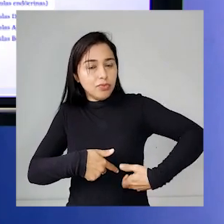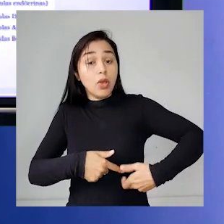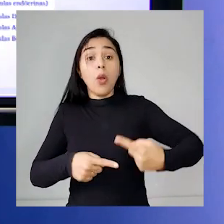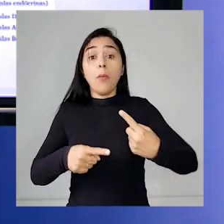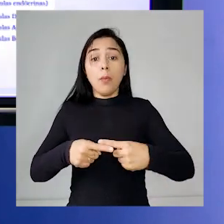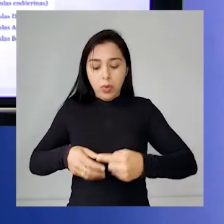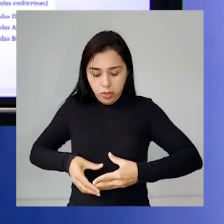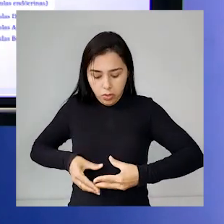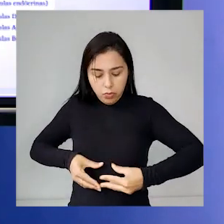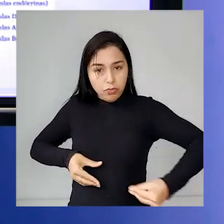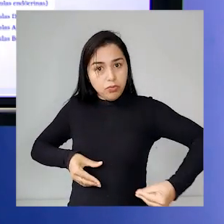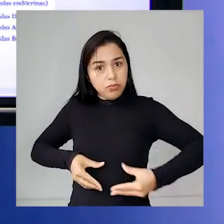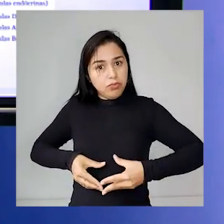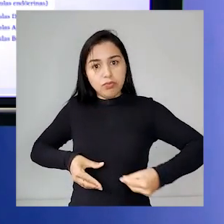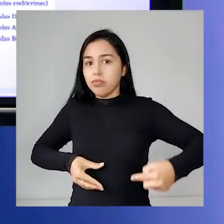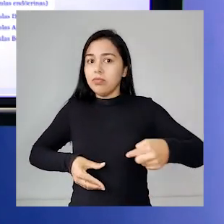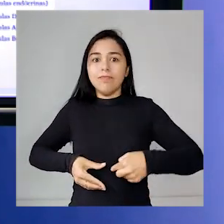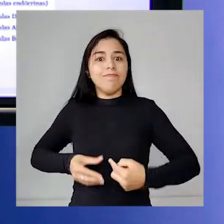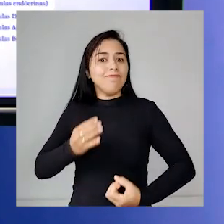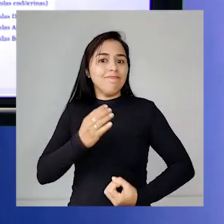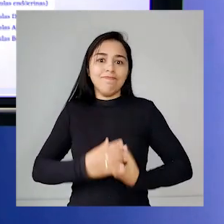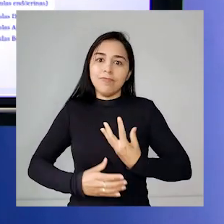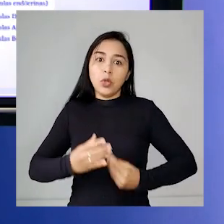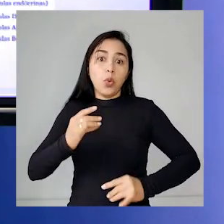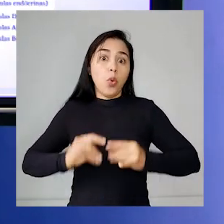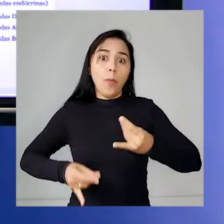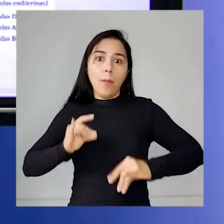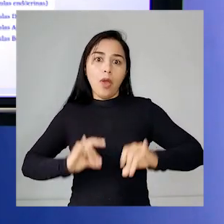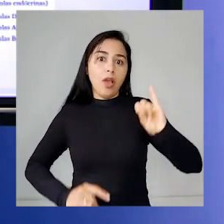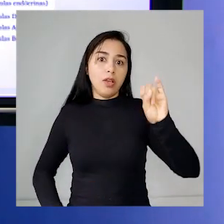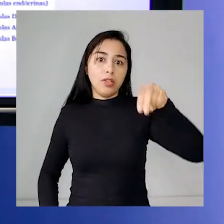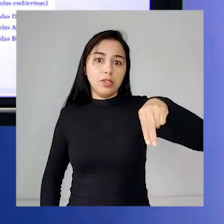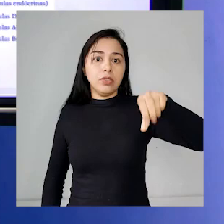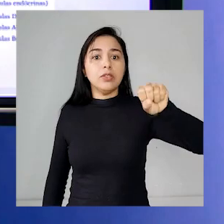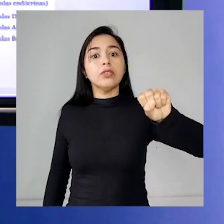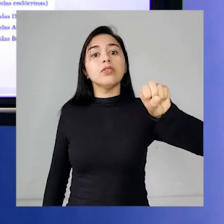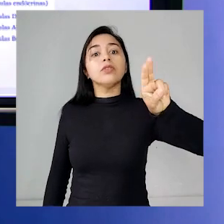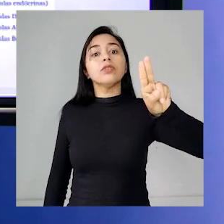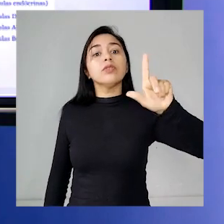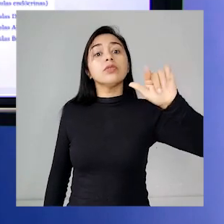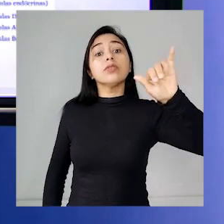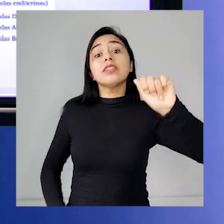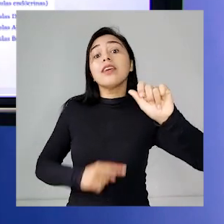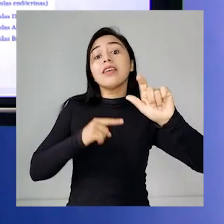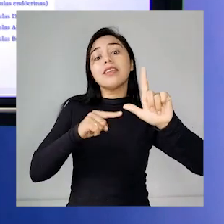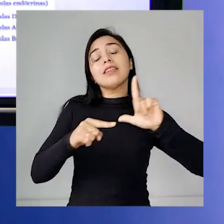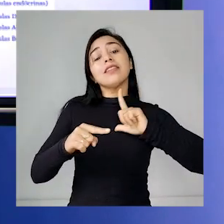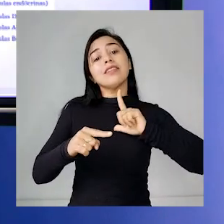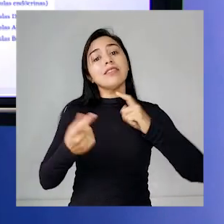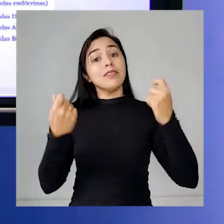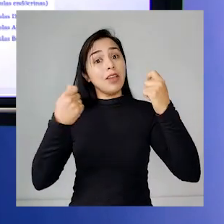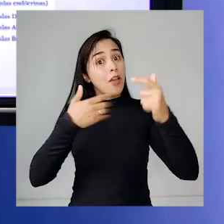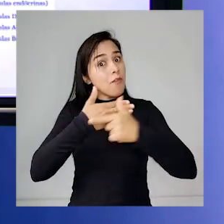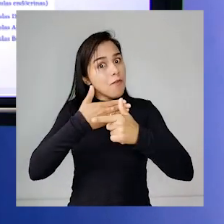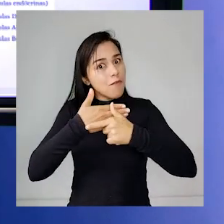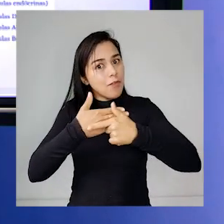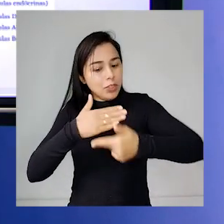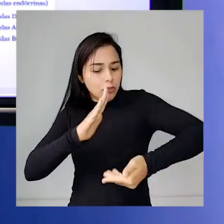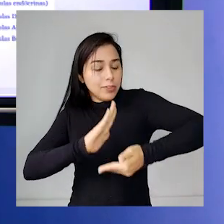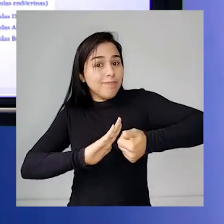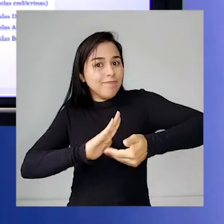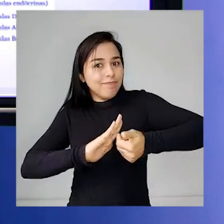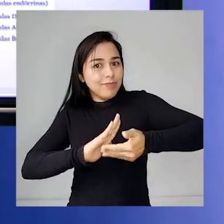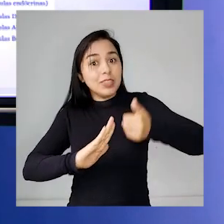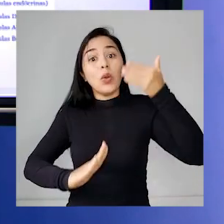a insulina necessária para retirar o açúcar em excesso do sangue, fazendo com